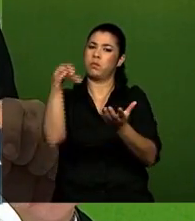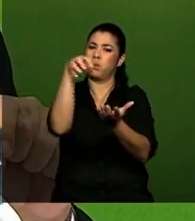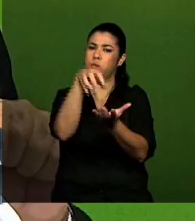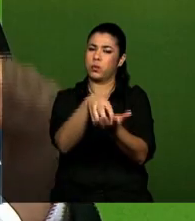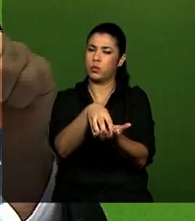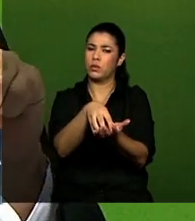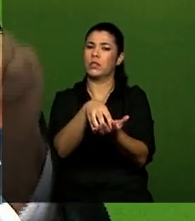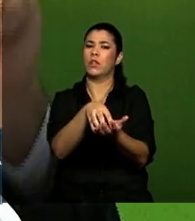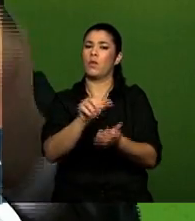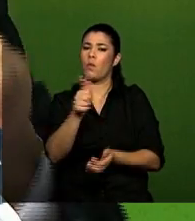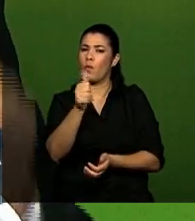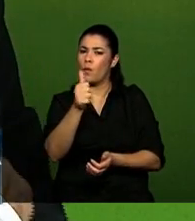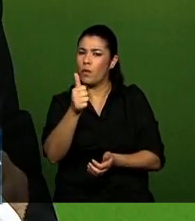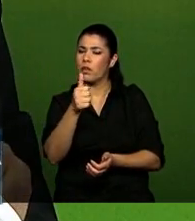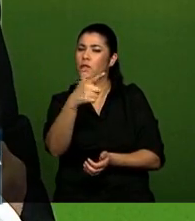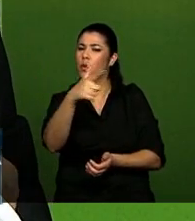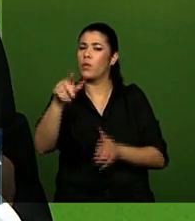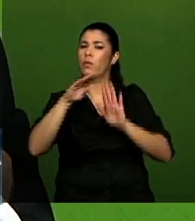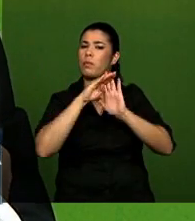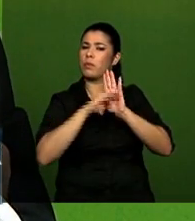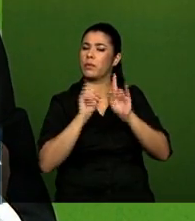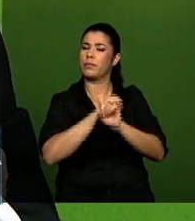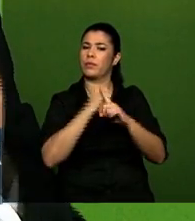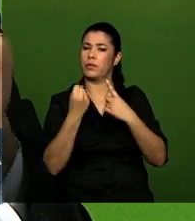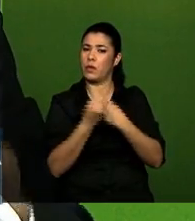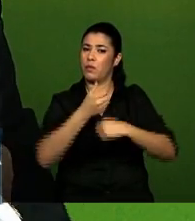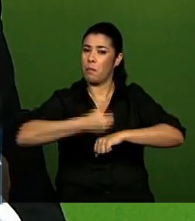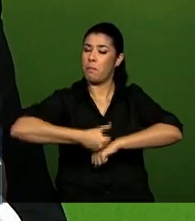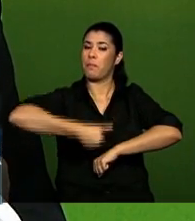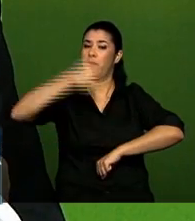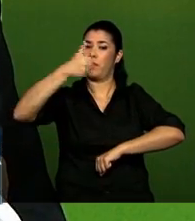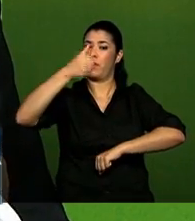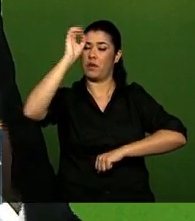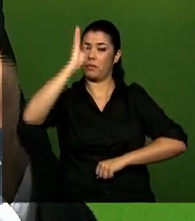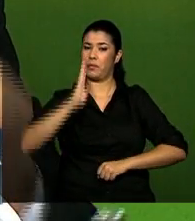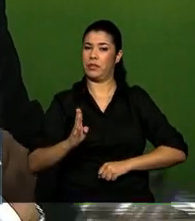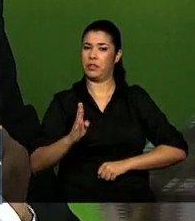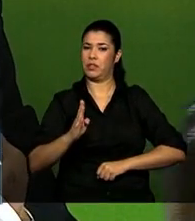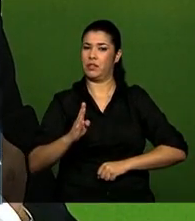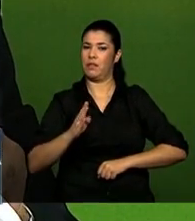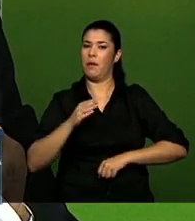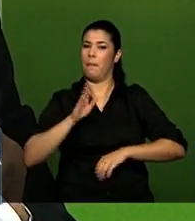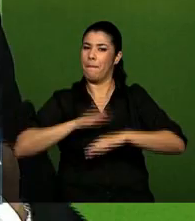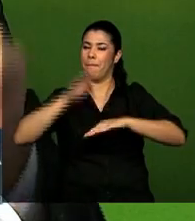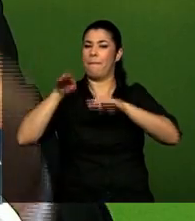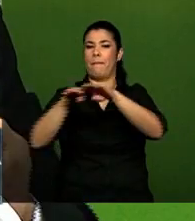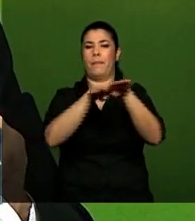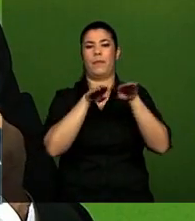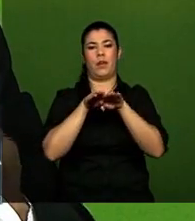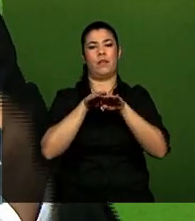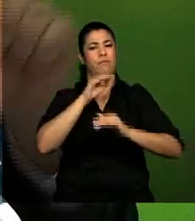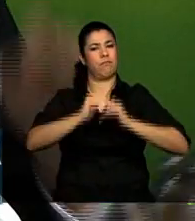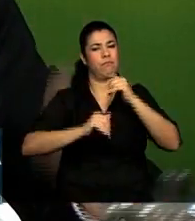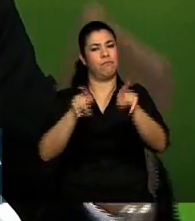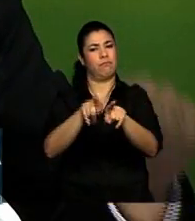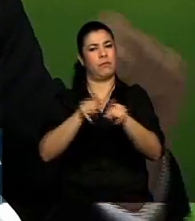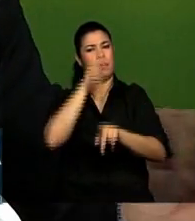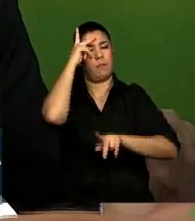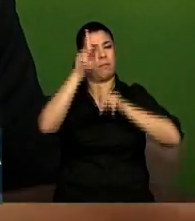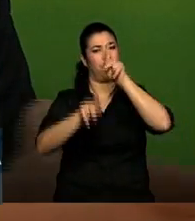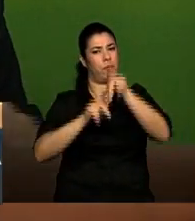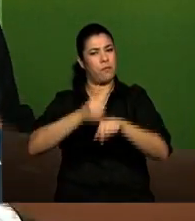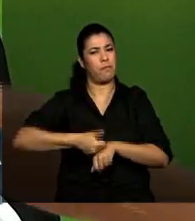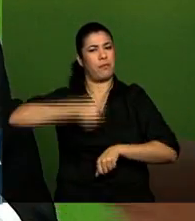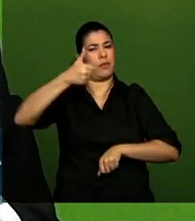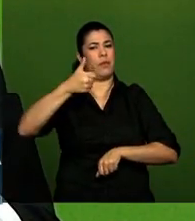sociais fazendo do Brasil um país mais igual mais desenvolvido e um povo brasileiro com maior qualidade